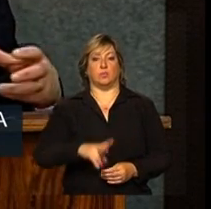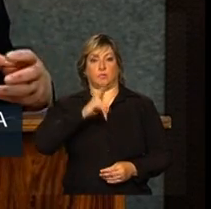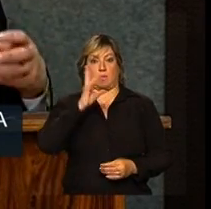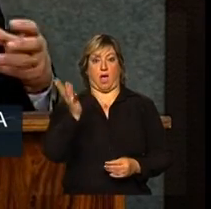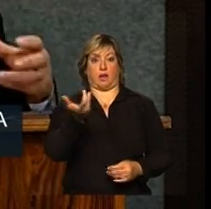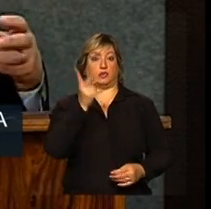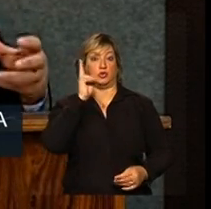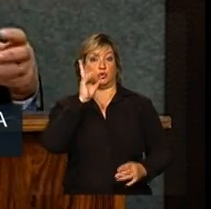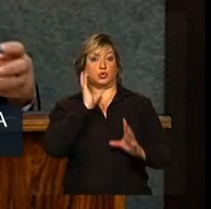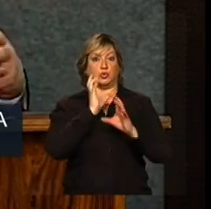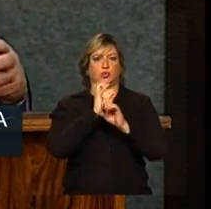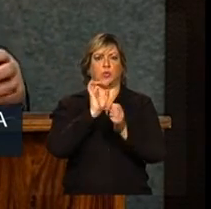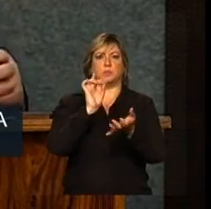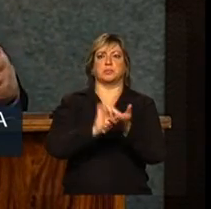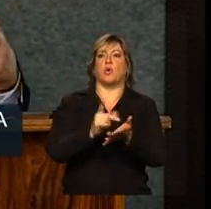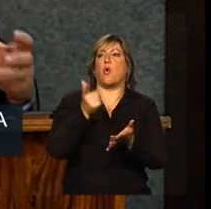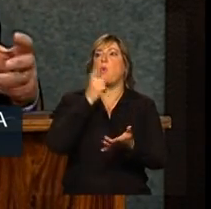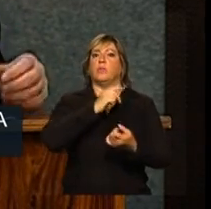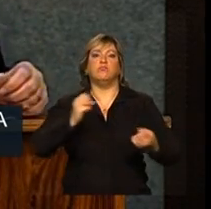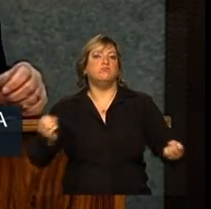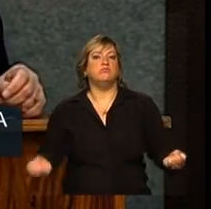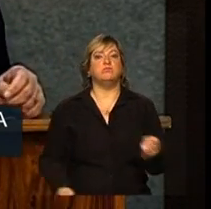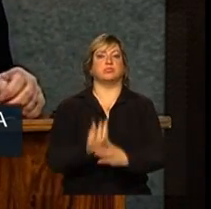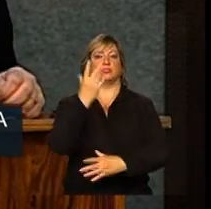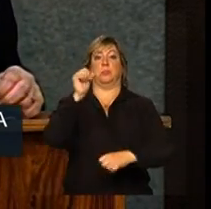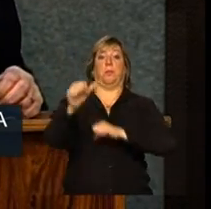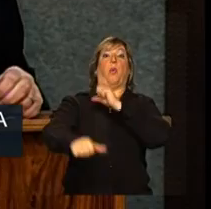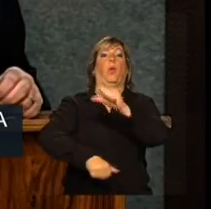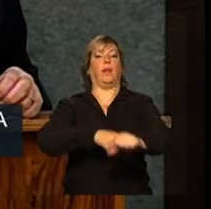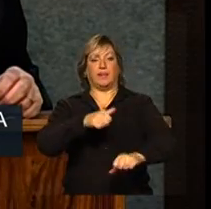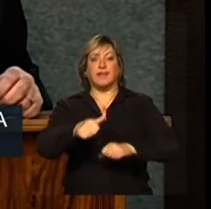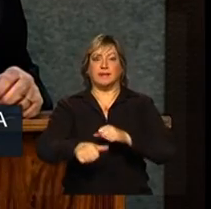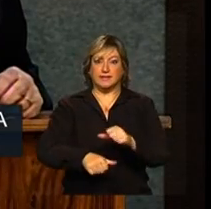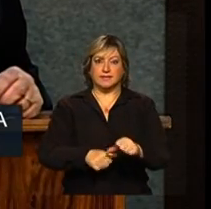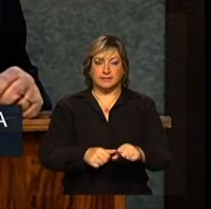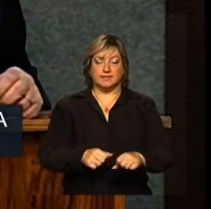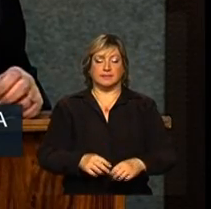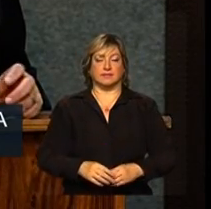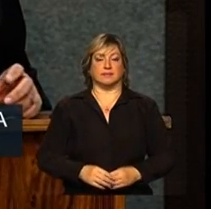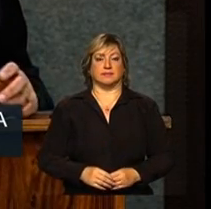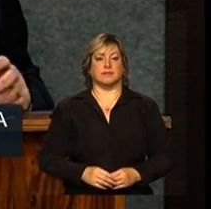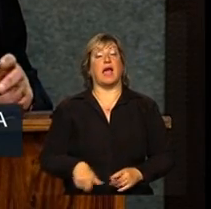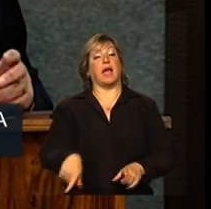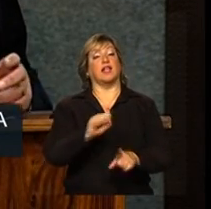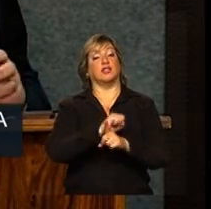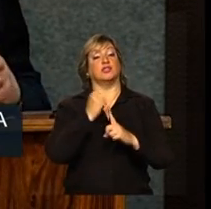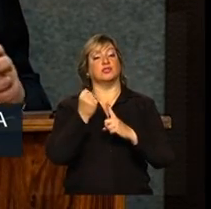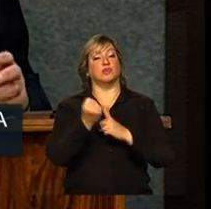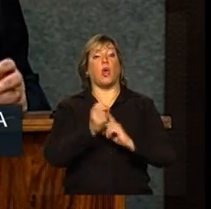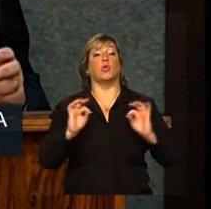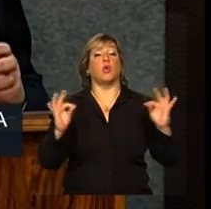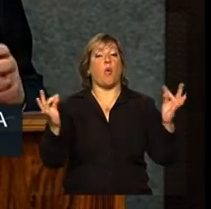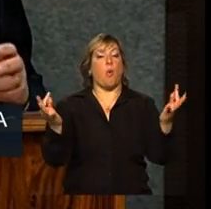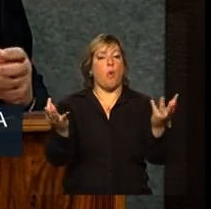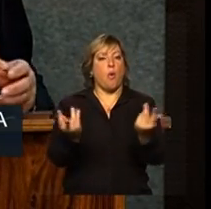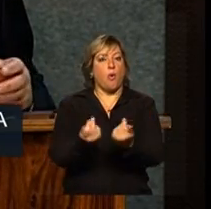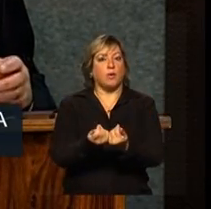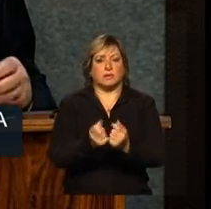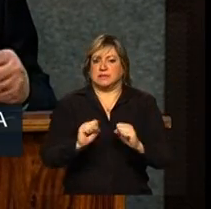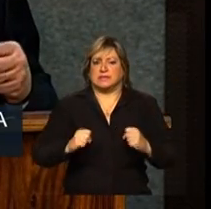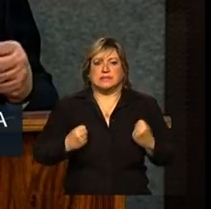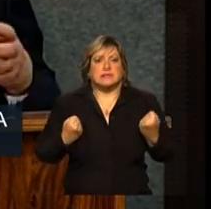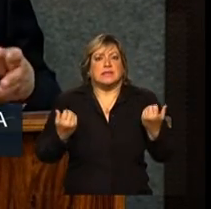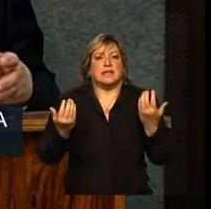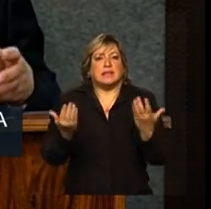evento histórico, um grande fato, uma grande transformação, a sociedade toda ela se